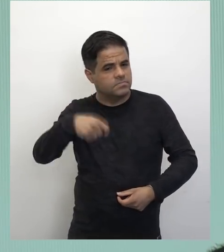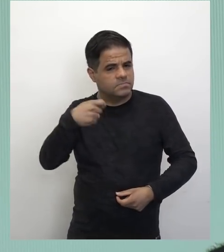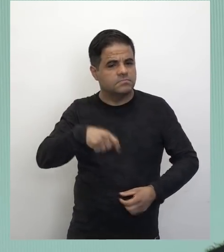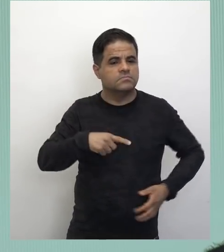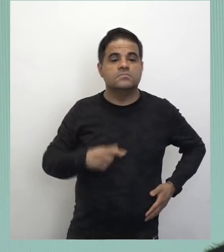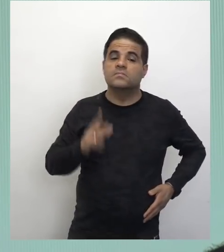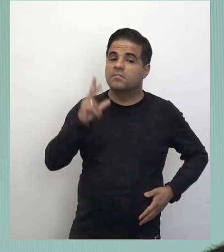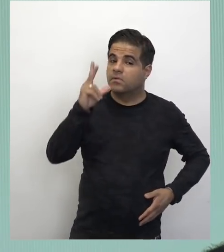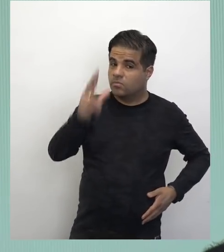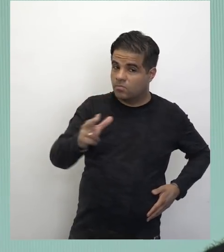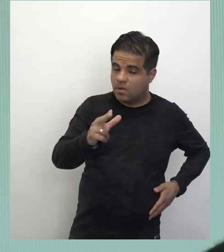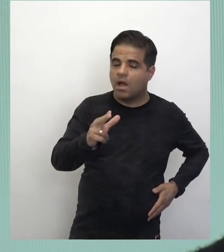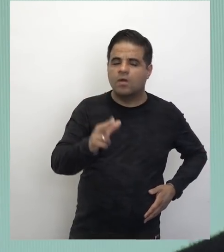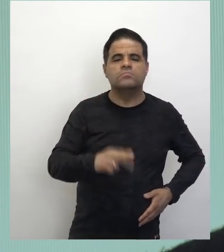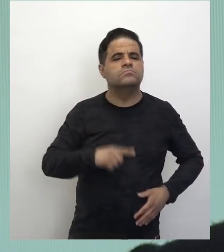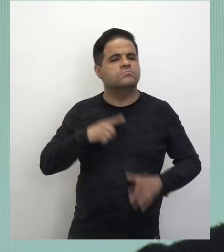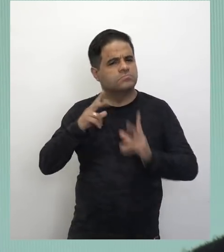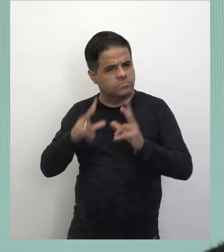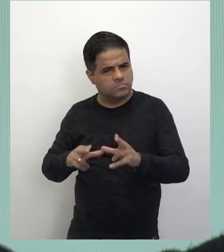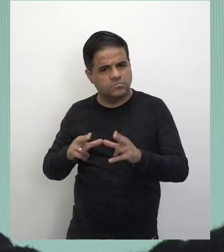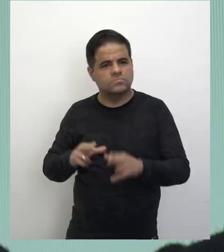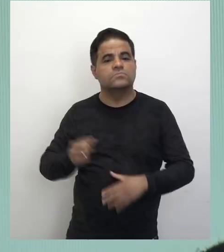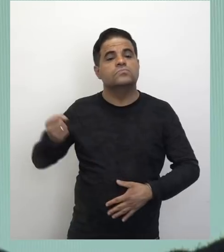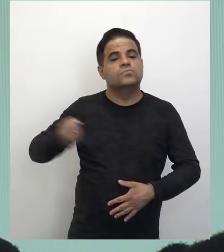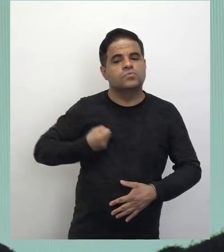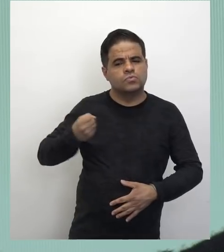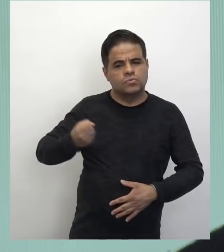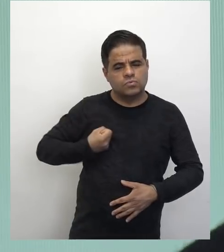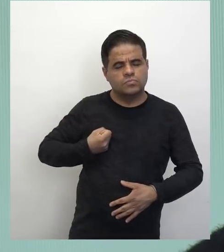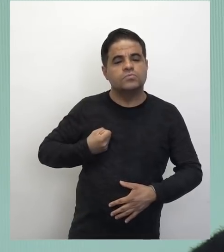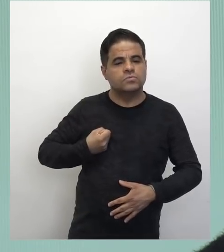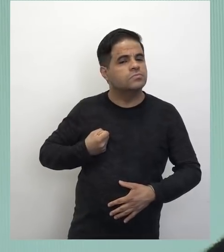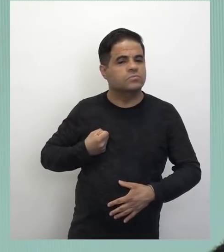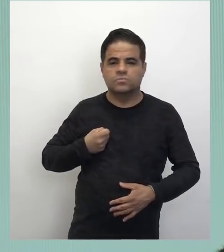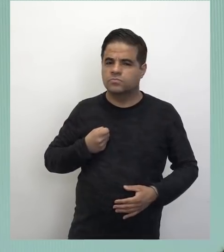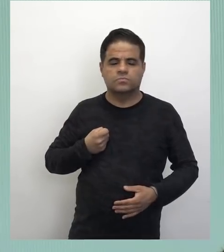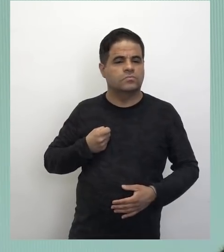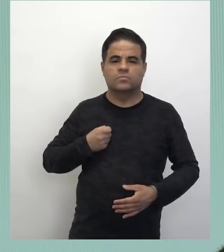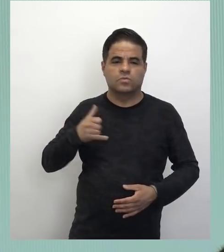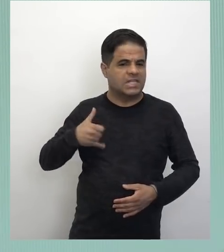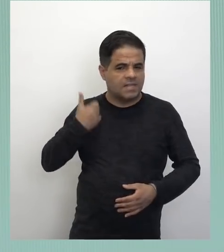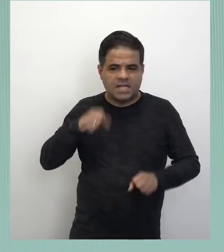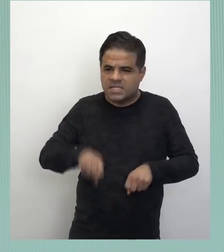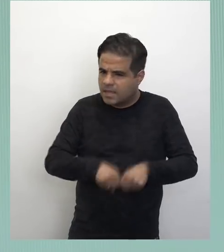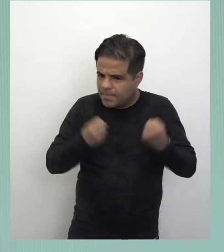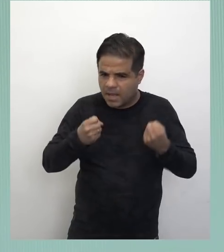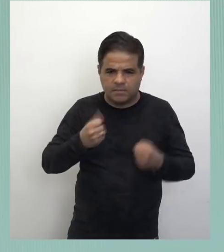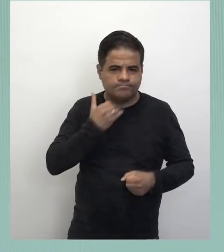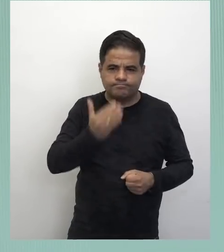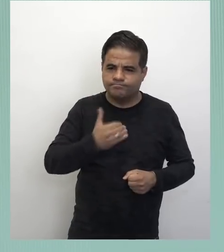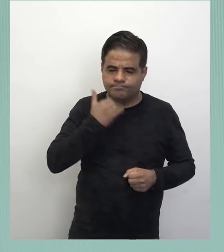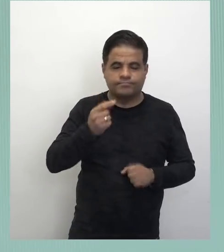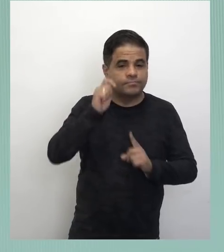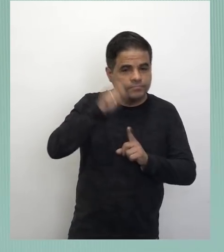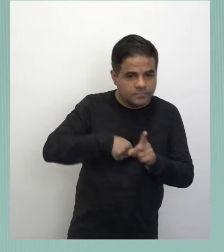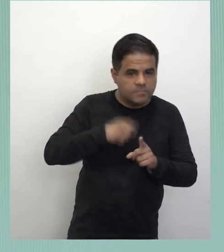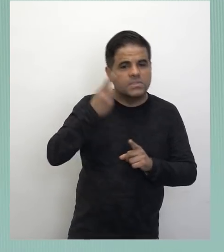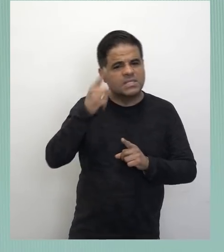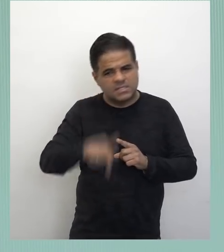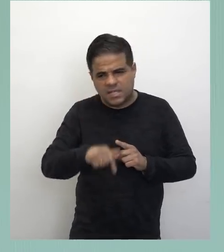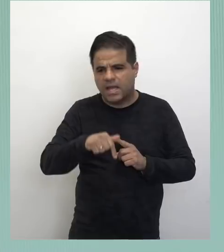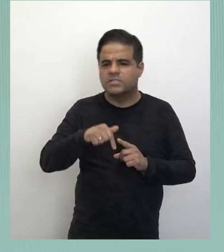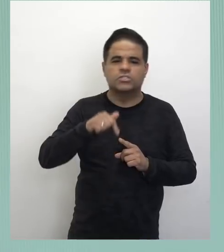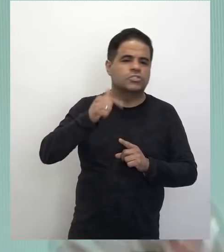Ela é igual, tá, a um número inteiro, porque não vale idade quebrada, porque 18 em um mês ou